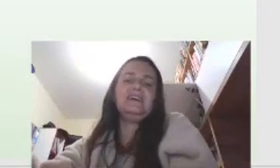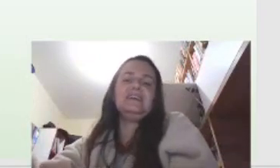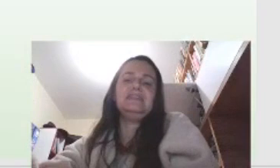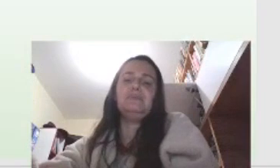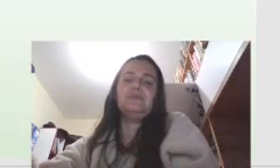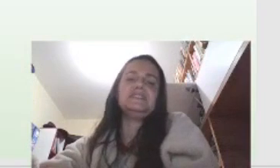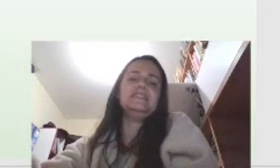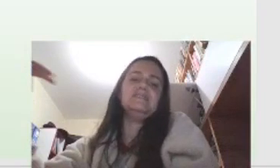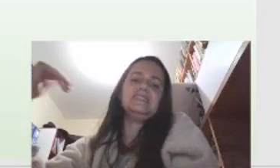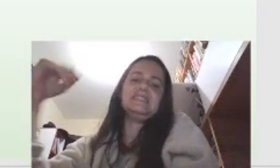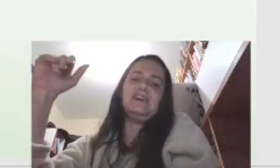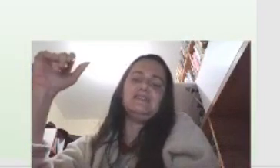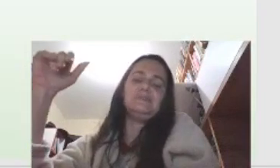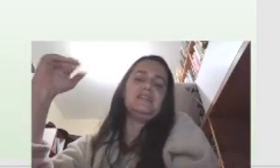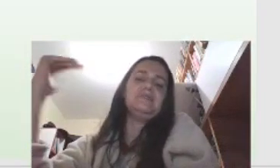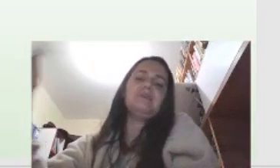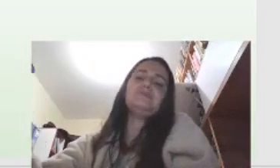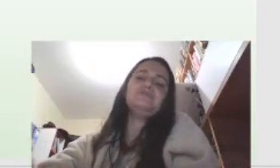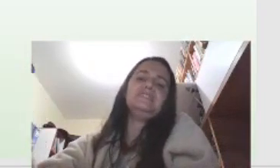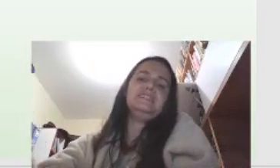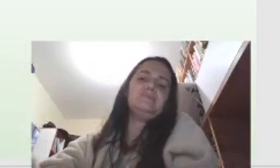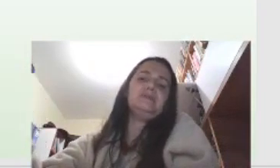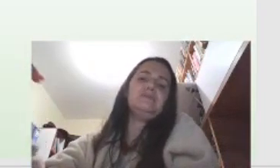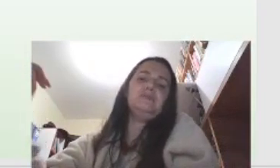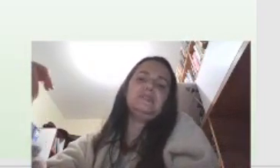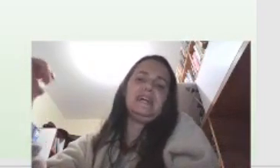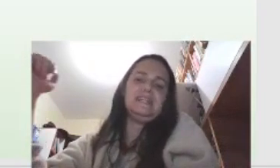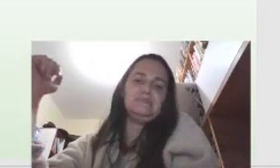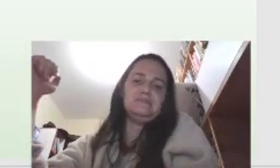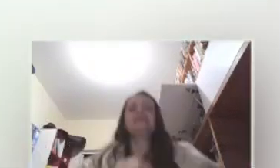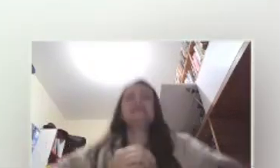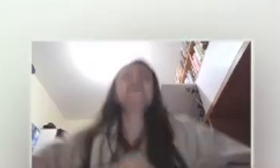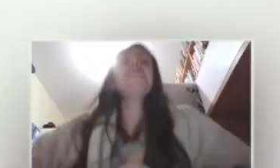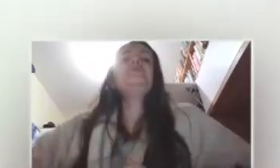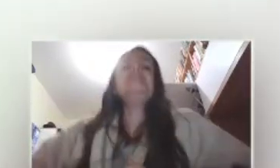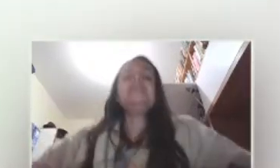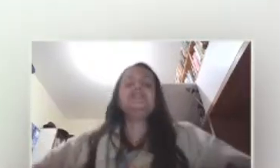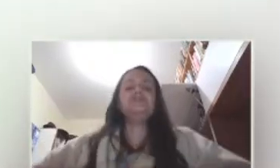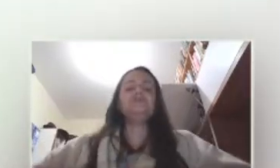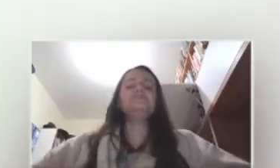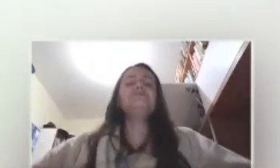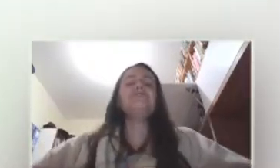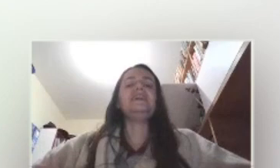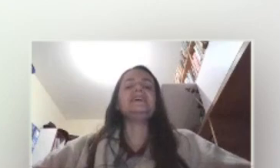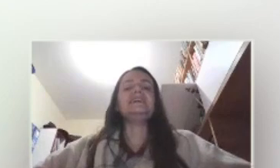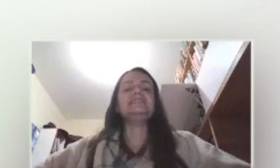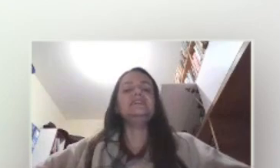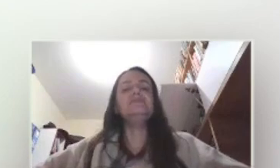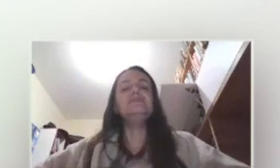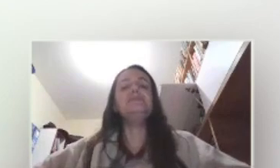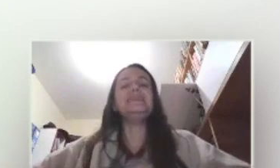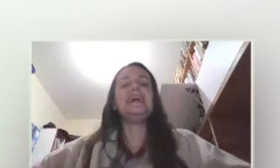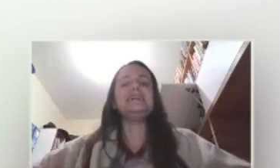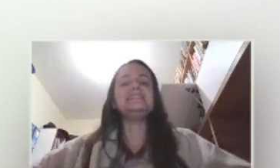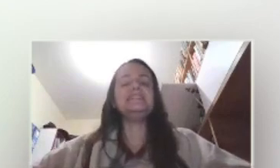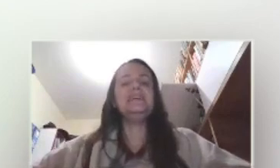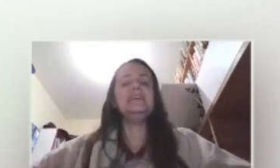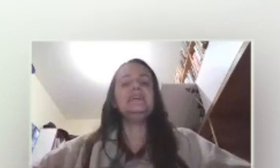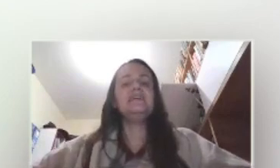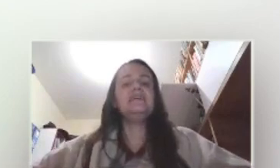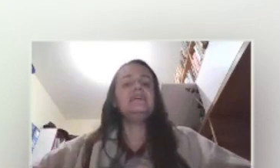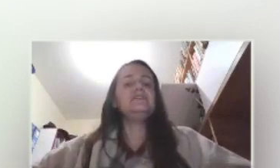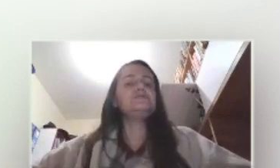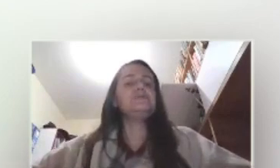ver depois, que não nessa aula, porque não é produzida pelo hipotálamo. O que é importante? Todo mundo fala que assim que o bebê